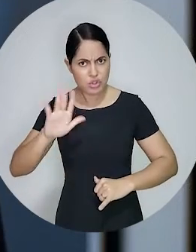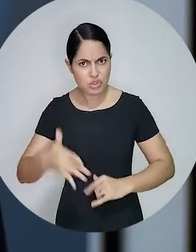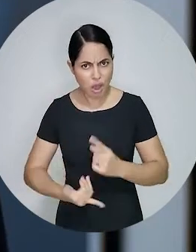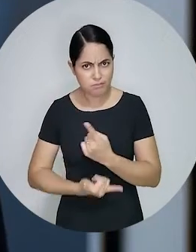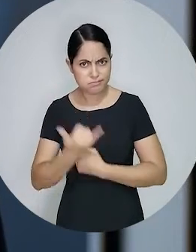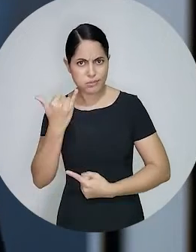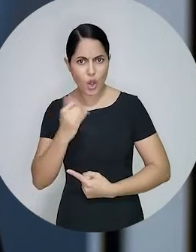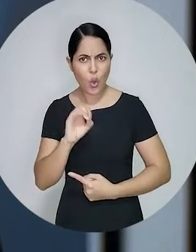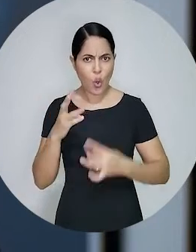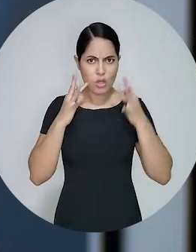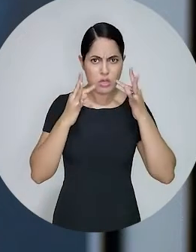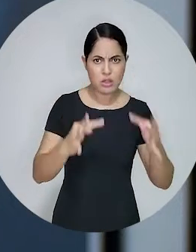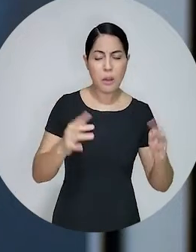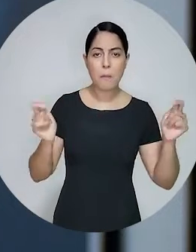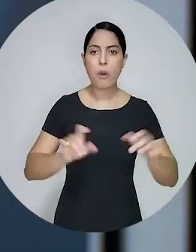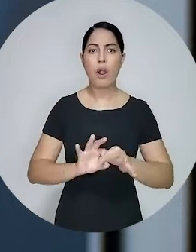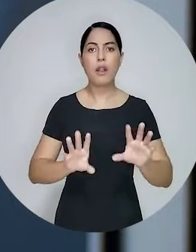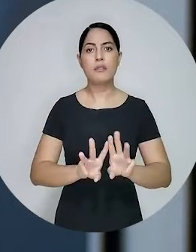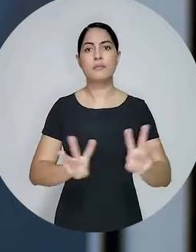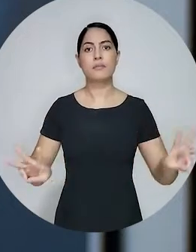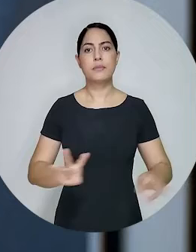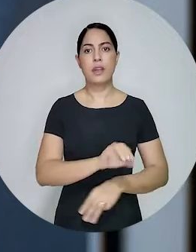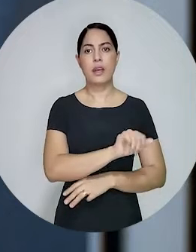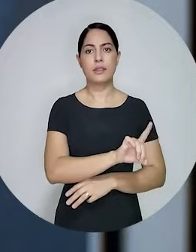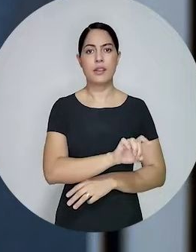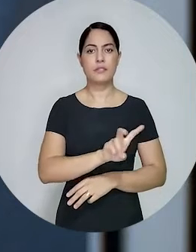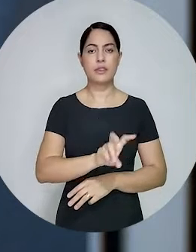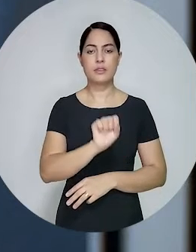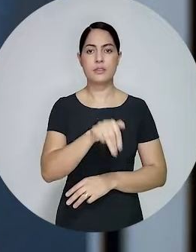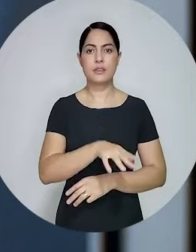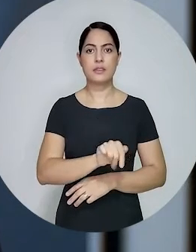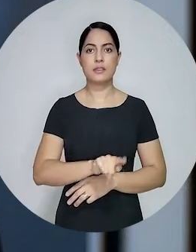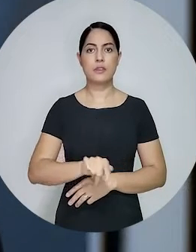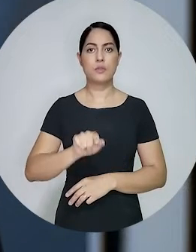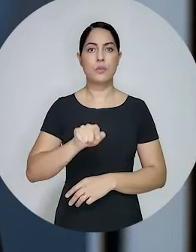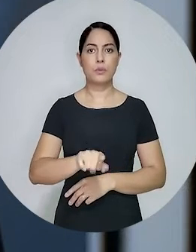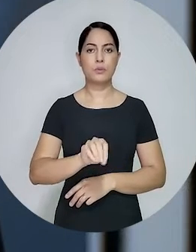já sofreu ou testemunhou algum assédio, acesse